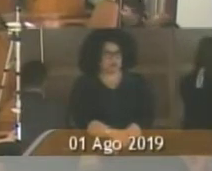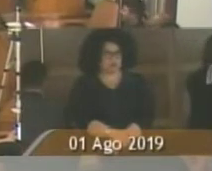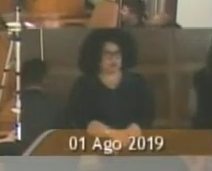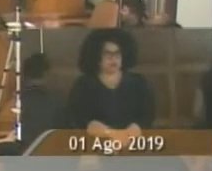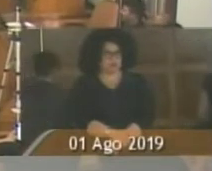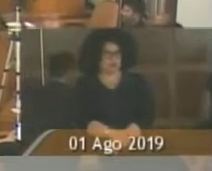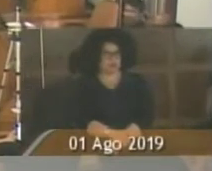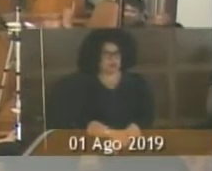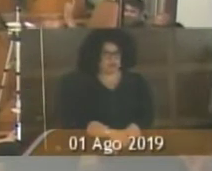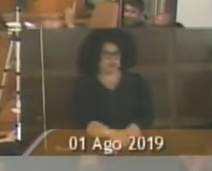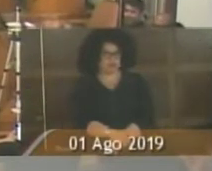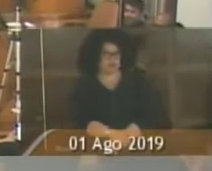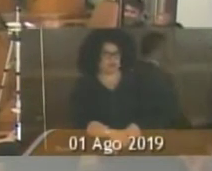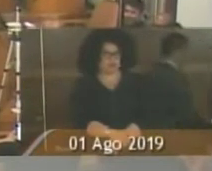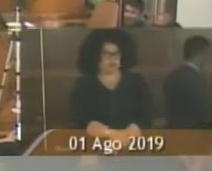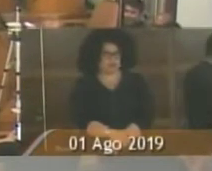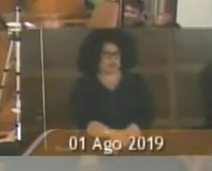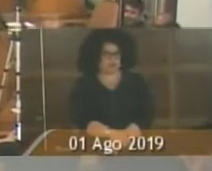Pois não.